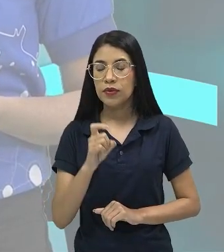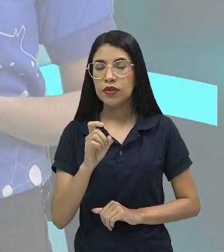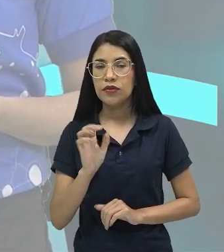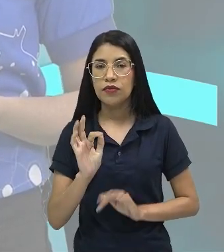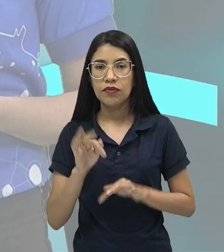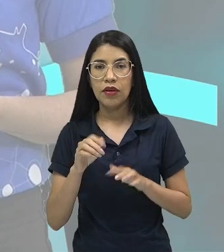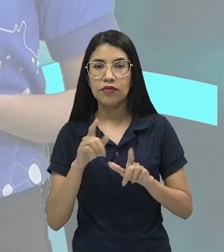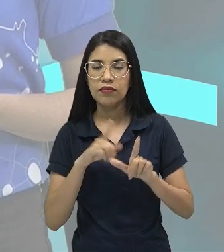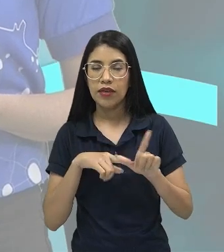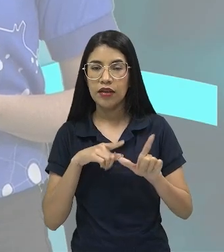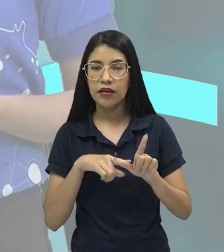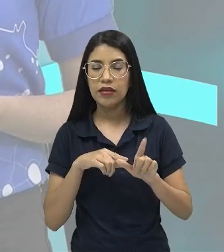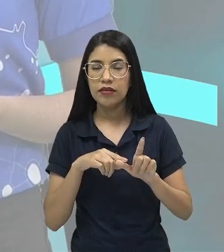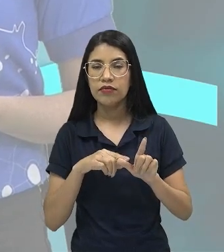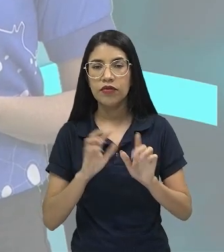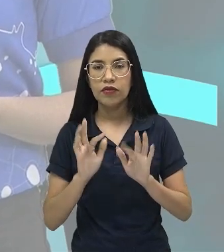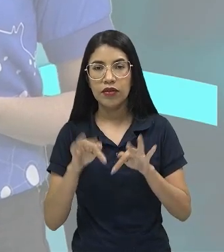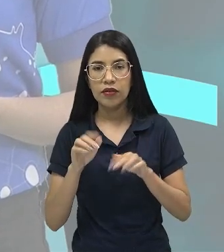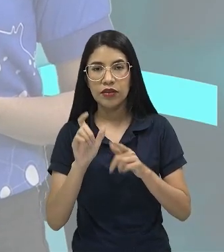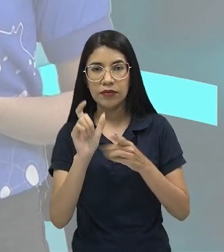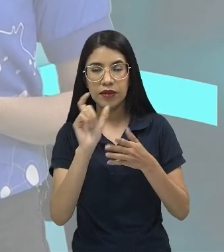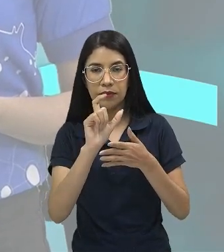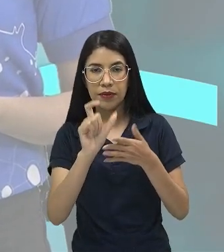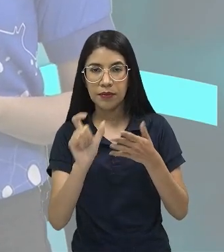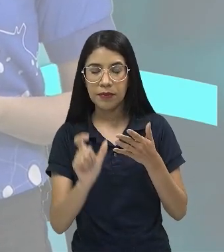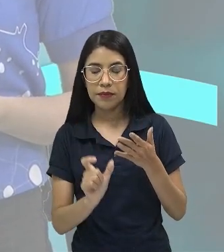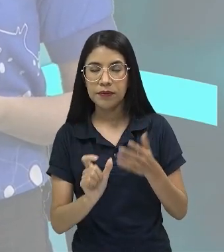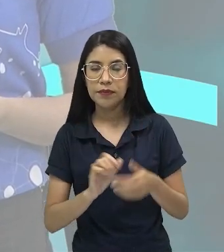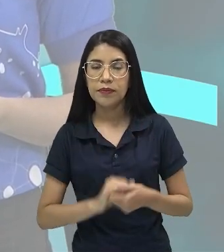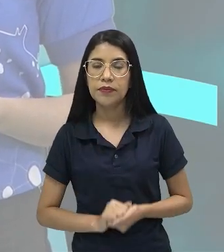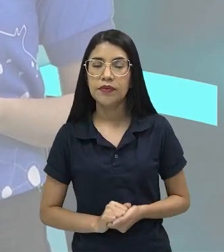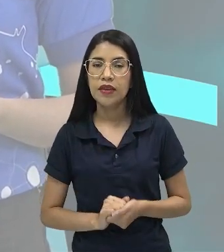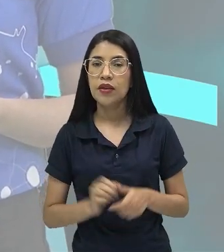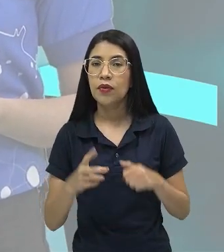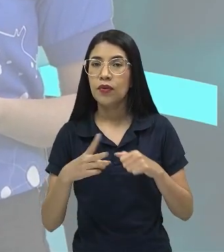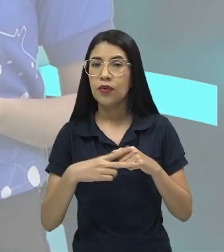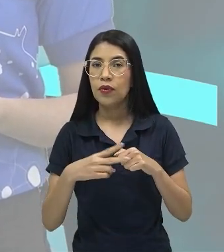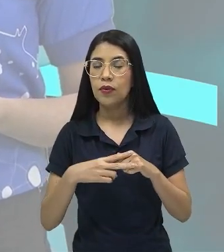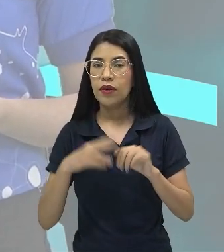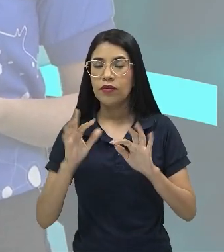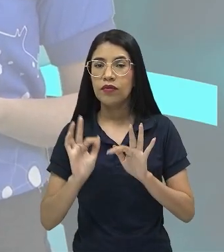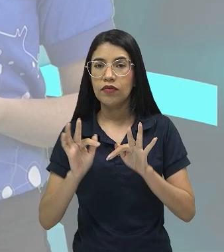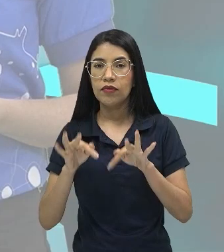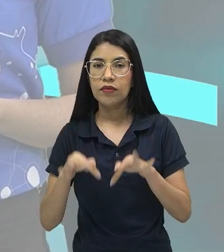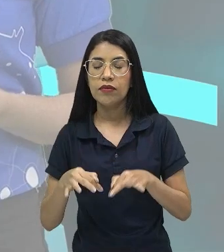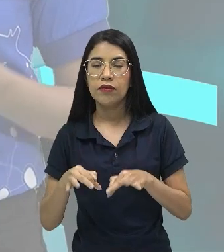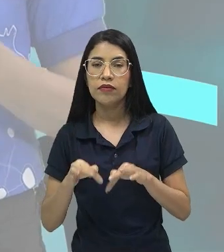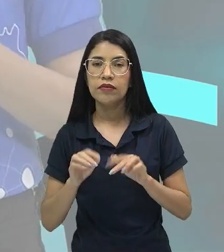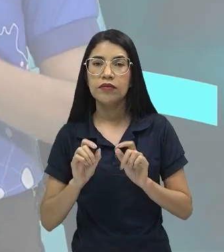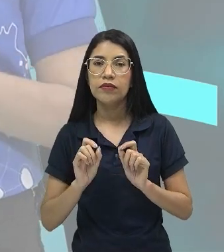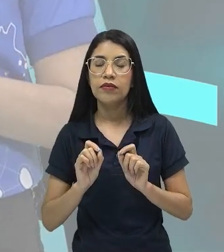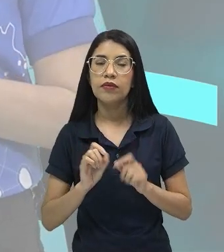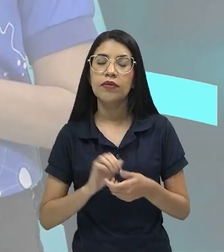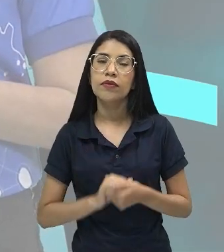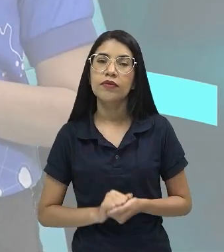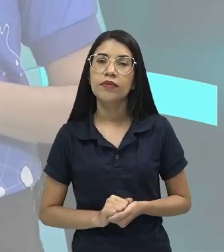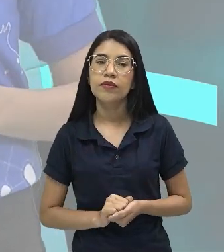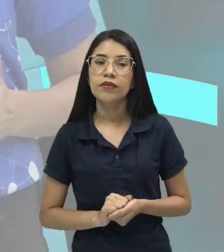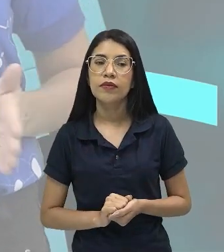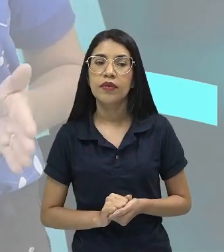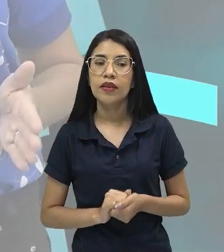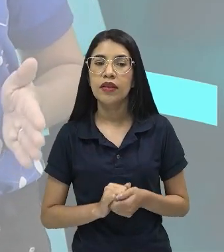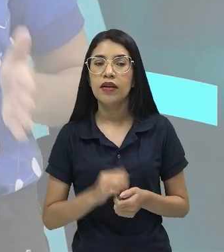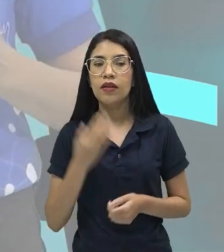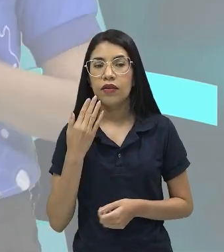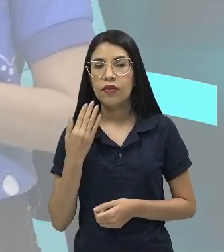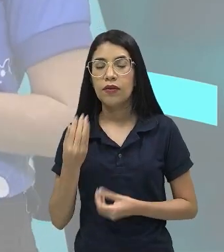final do mix. Bom, quando esses verbos terminam, não é, com essas palavras marcadas, vamos